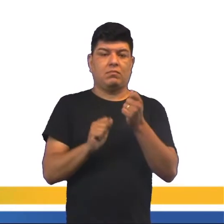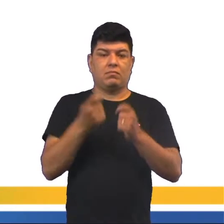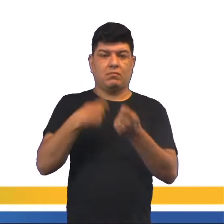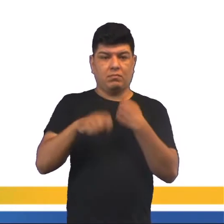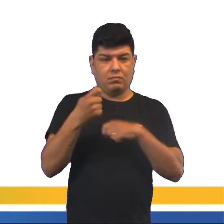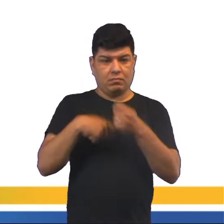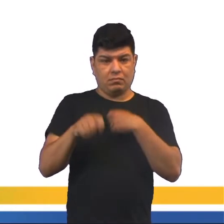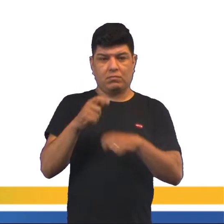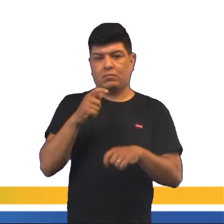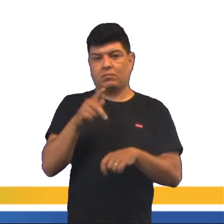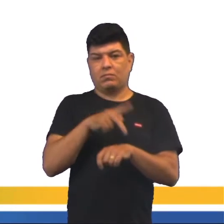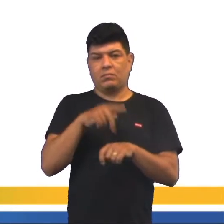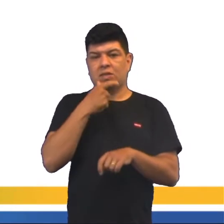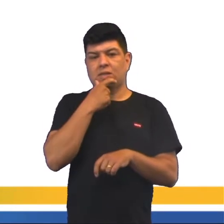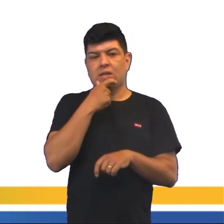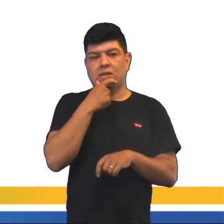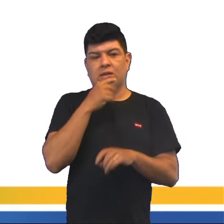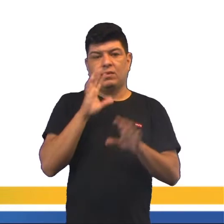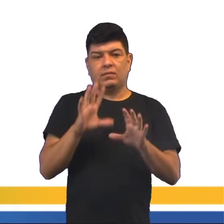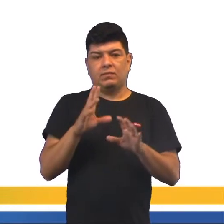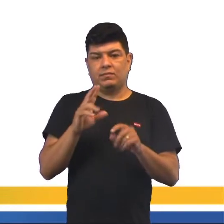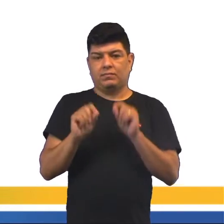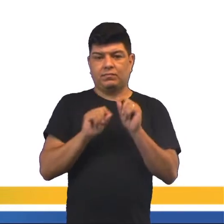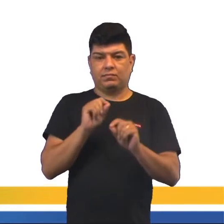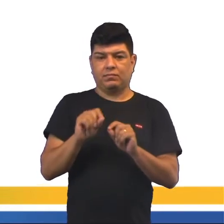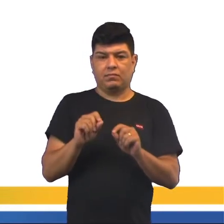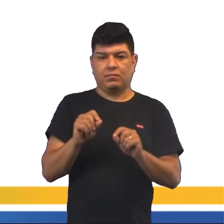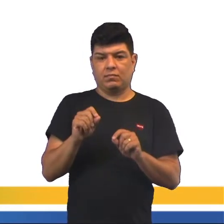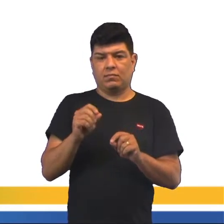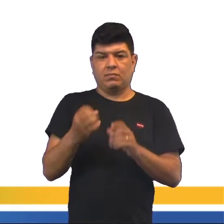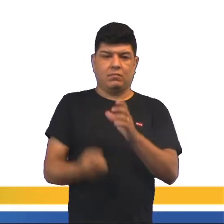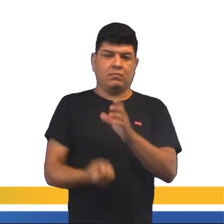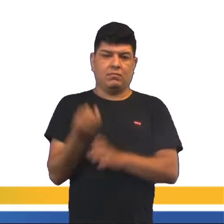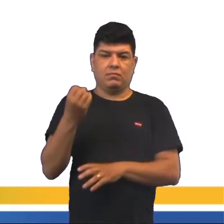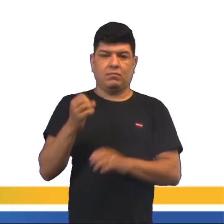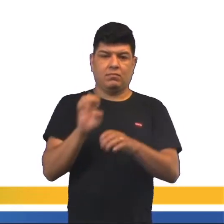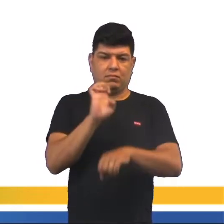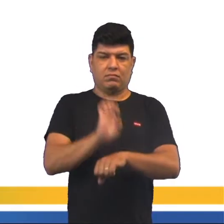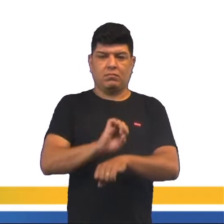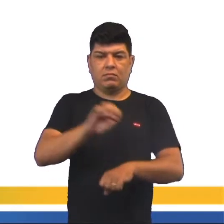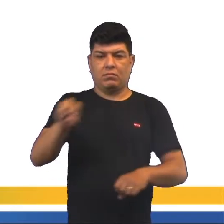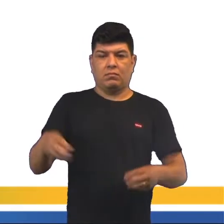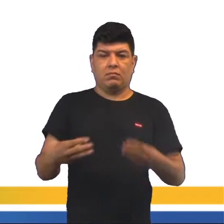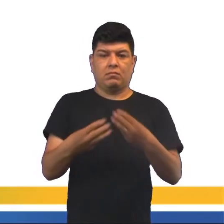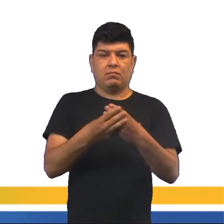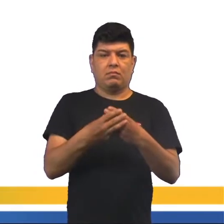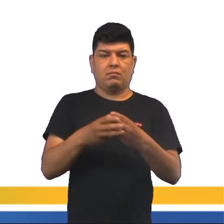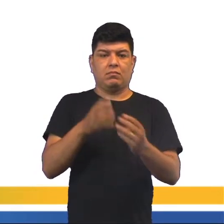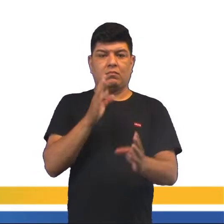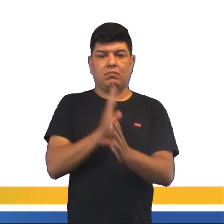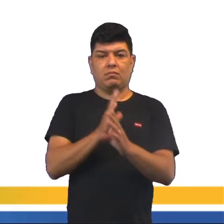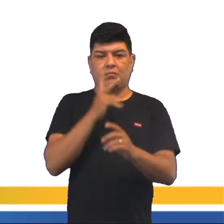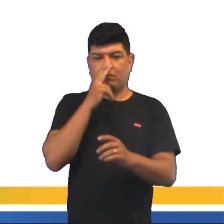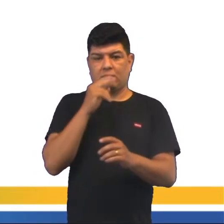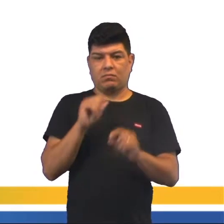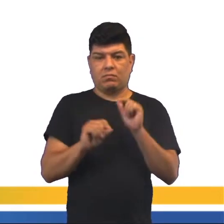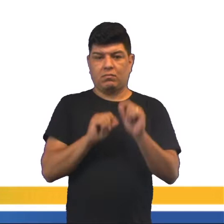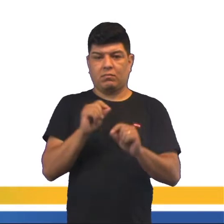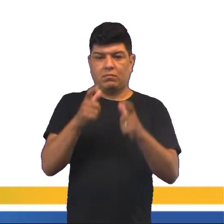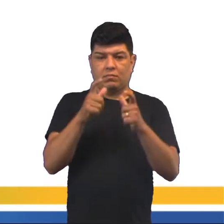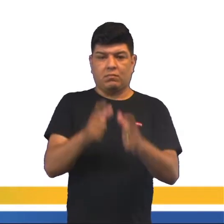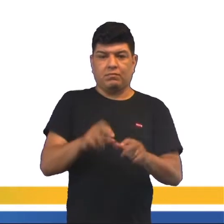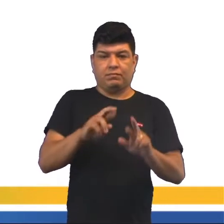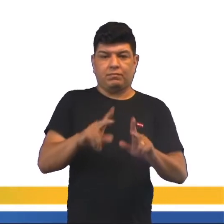no Império Otomano, a região ficou sob a administração da Inglaterra, que cogitou então a criação do